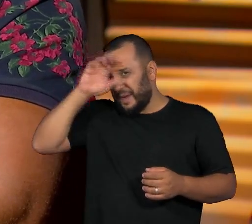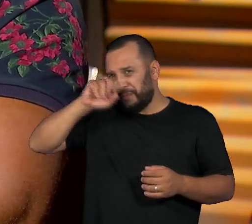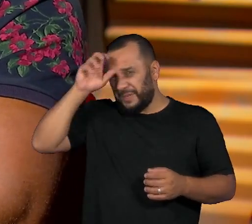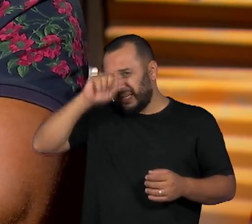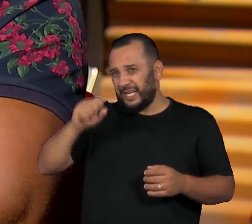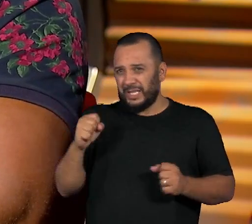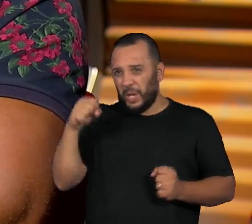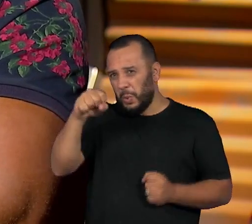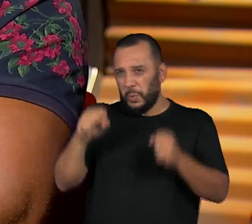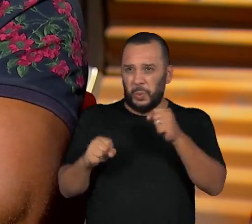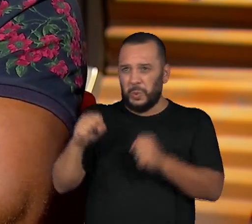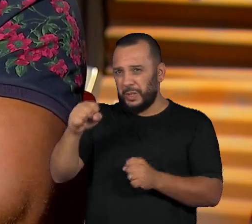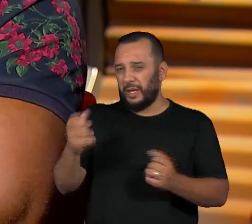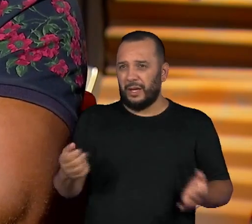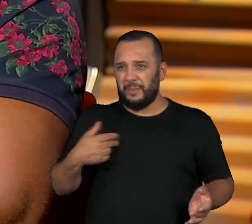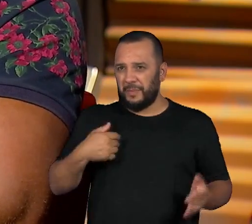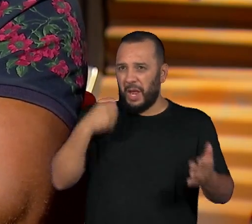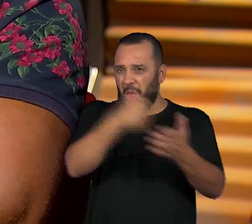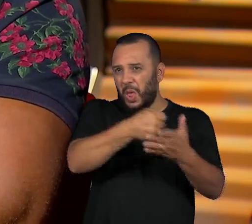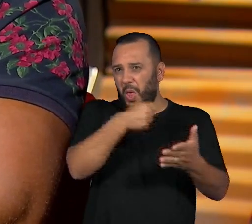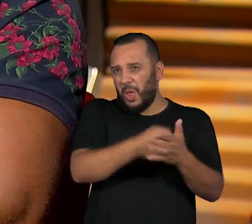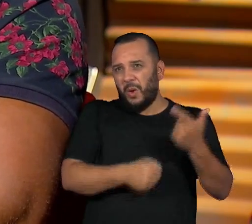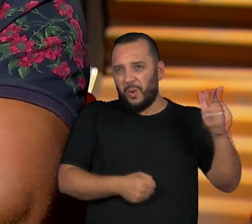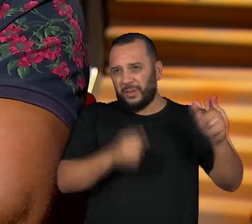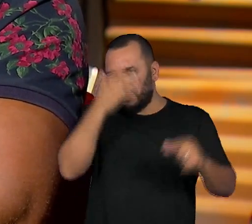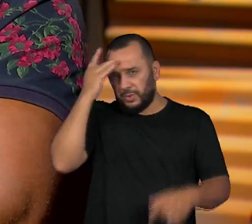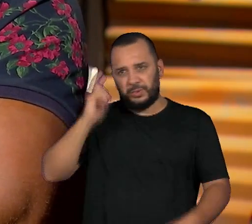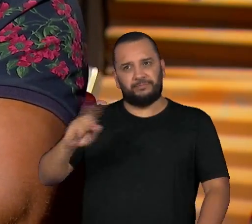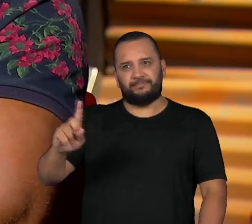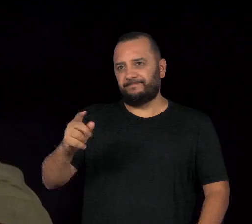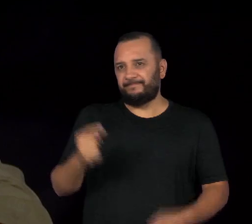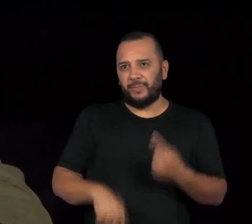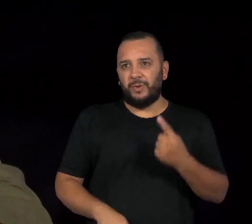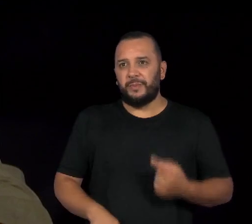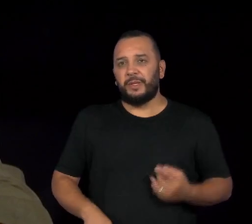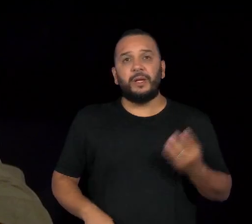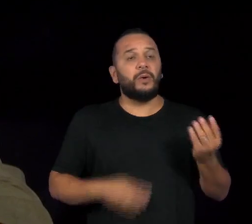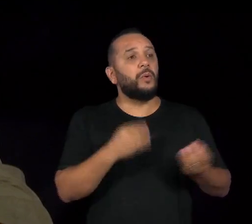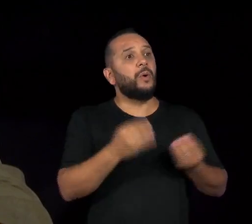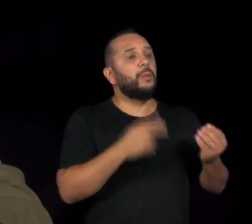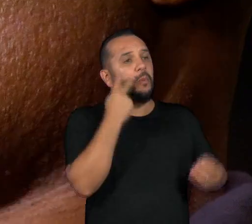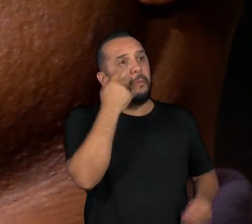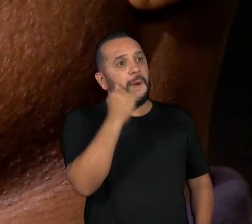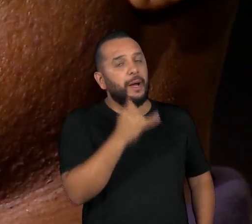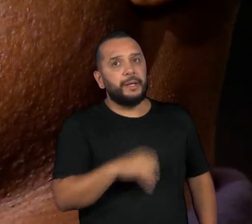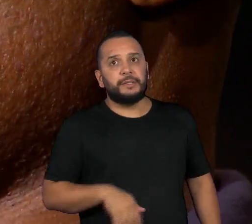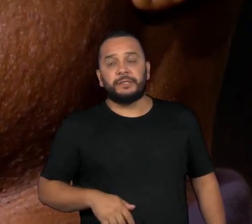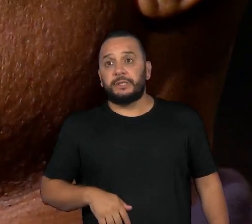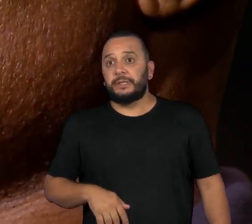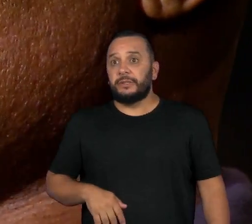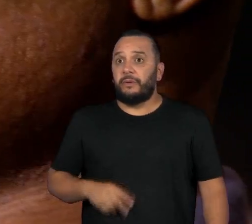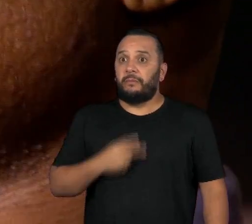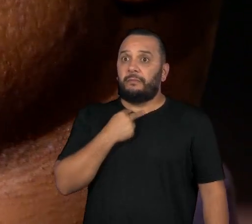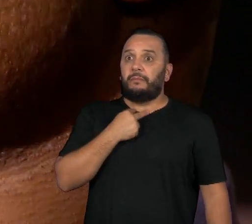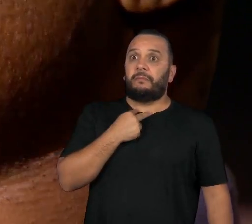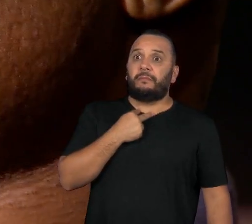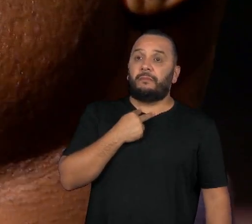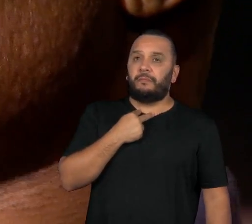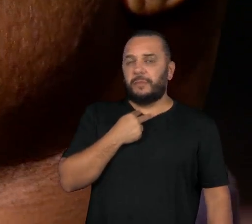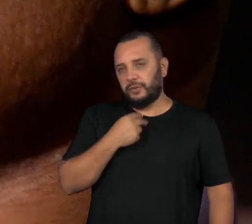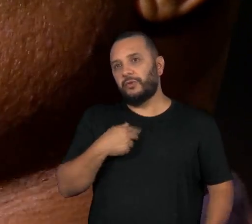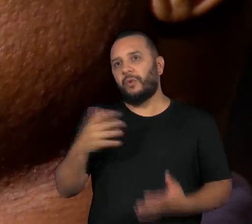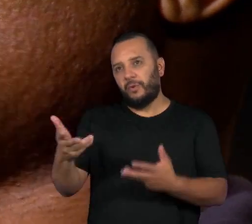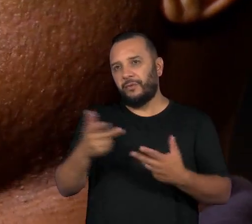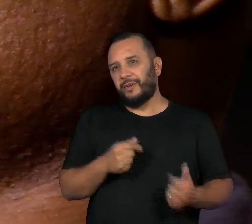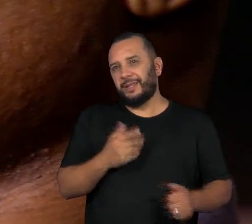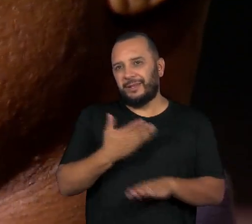aprenda a lutar, para agredir outra pessoa, você veio no lugar errado. E aí, como é que fica o pai? Olha, e aí a gente convida o pai para